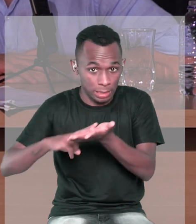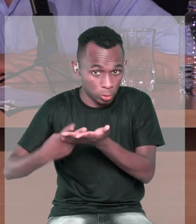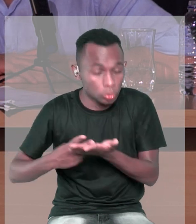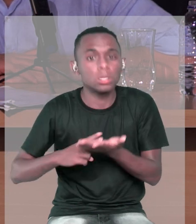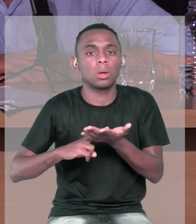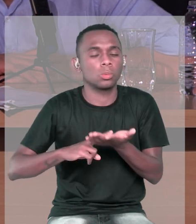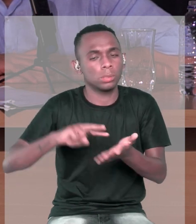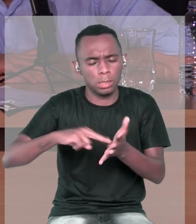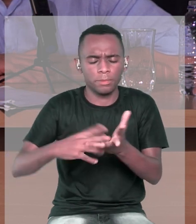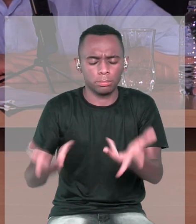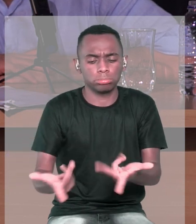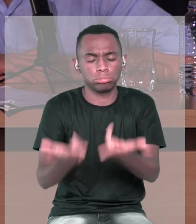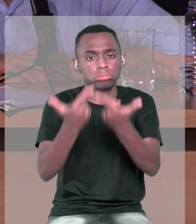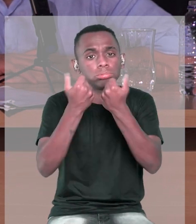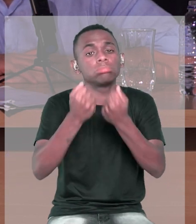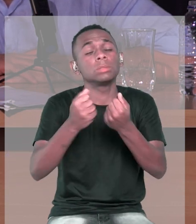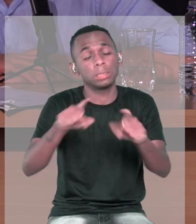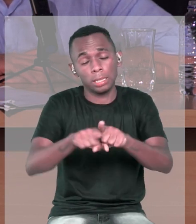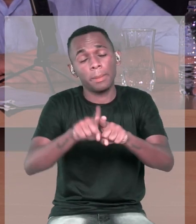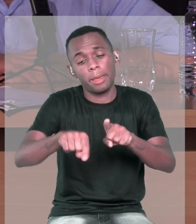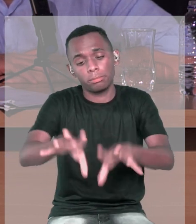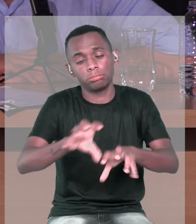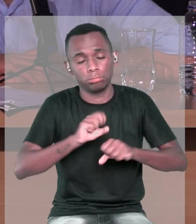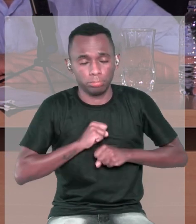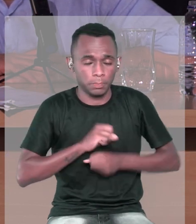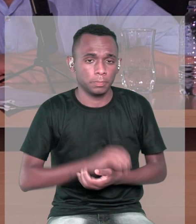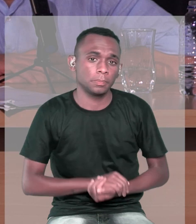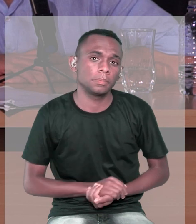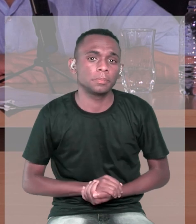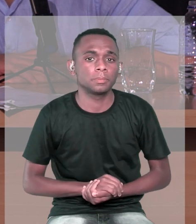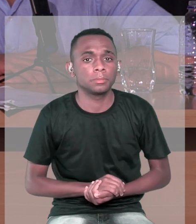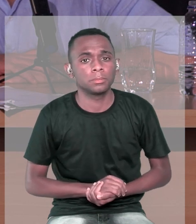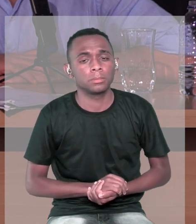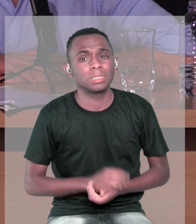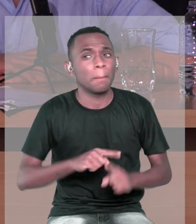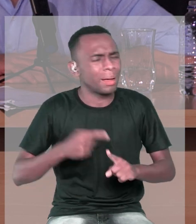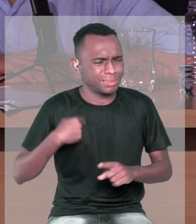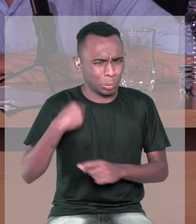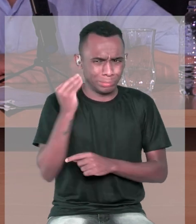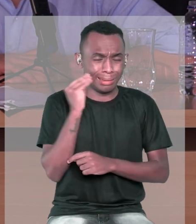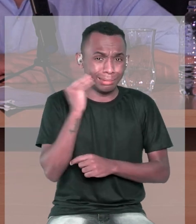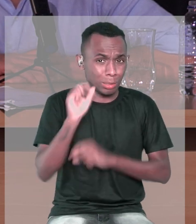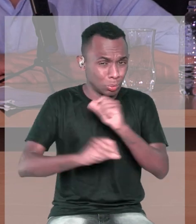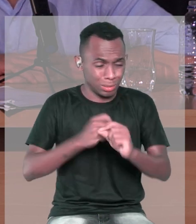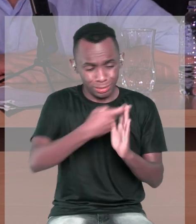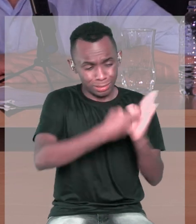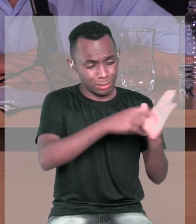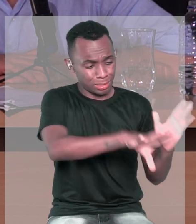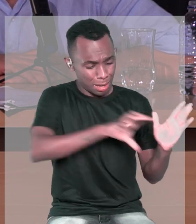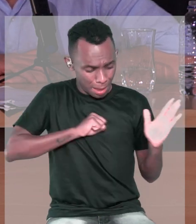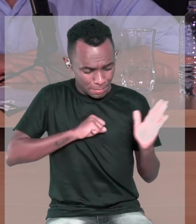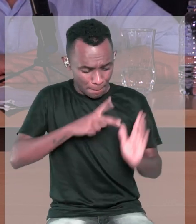de apropriação. Mais il n'essaye pas de faire de mon texte sa propriété privée. Mas eu não estou tentando fazer do texto dele a minha